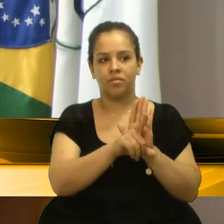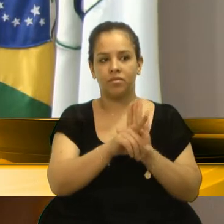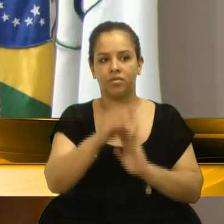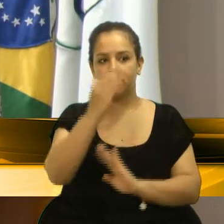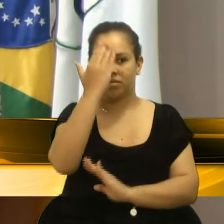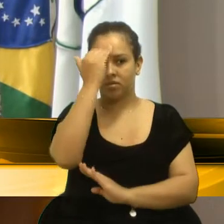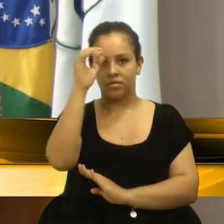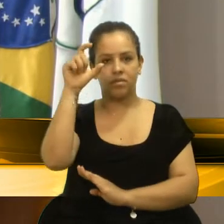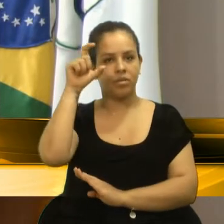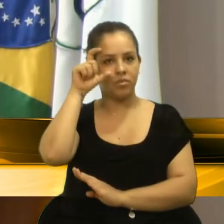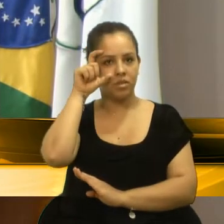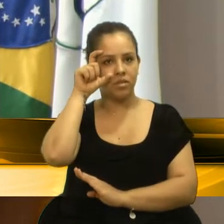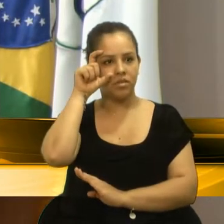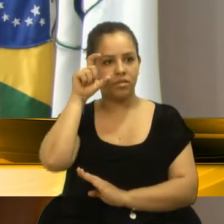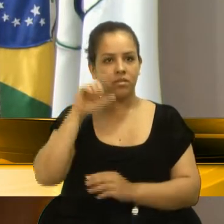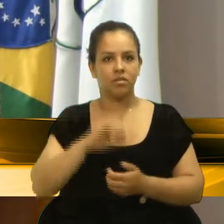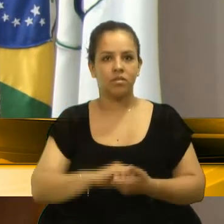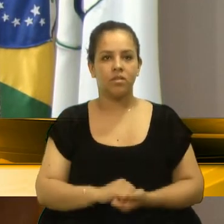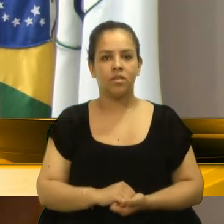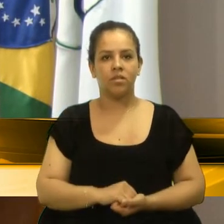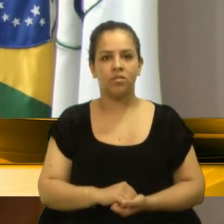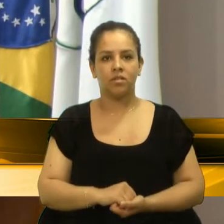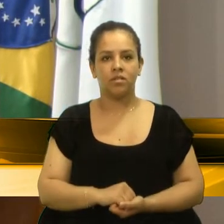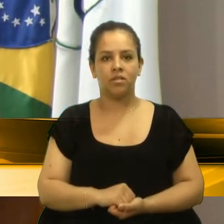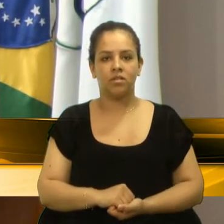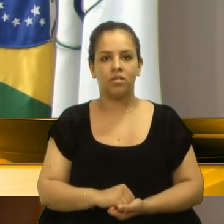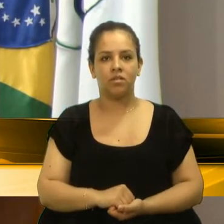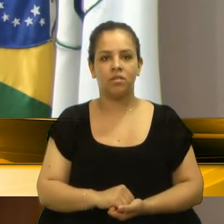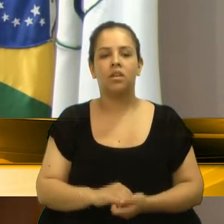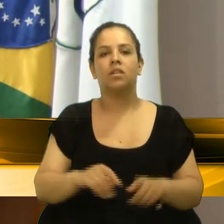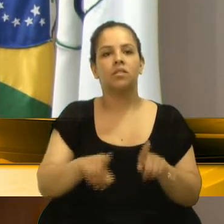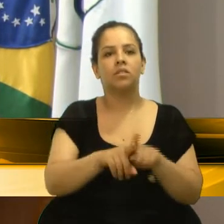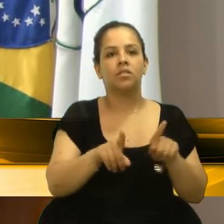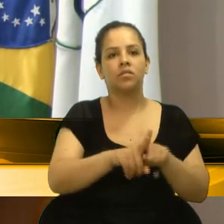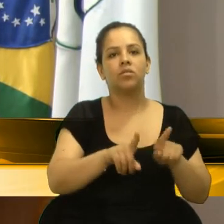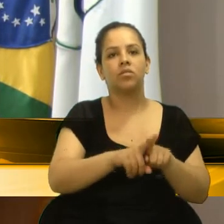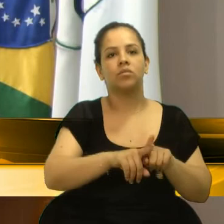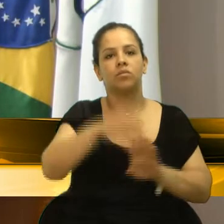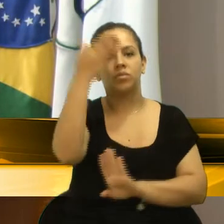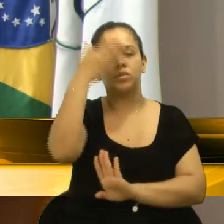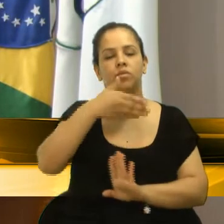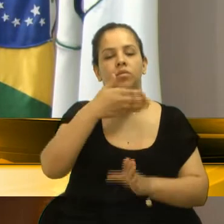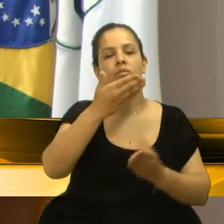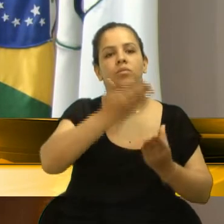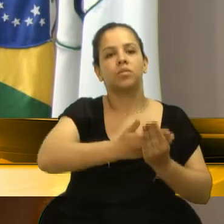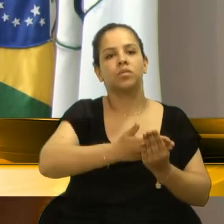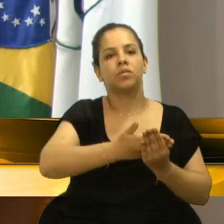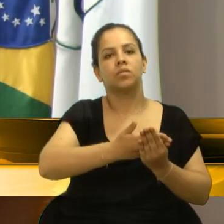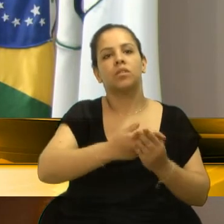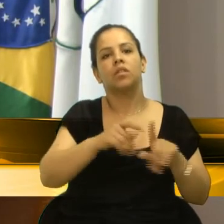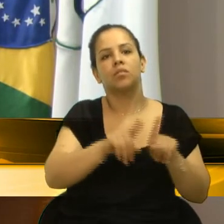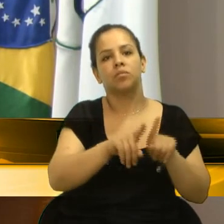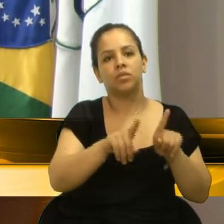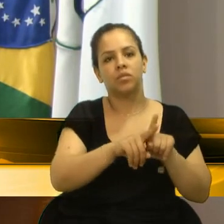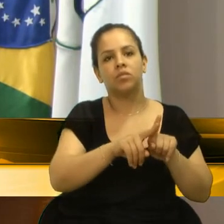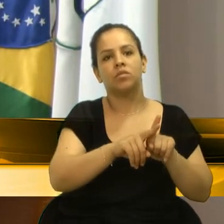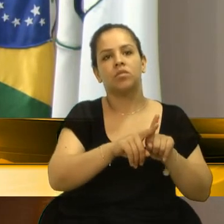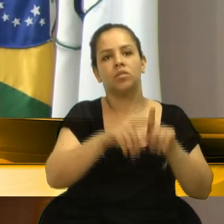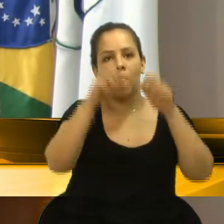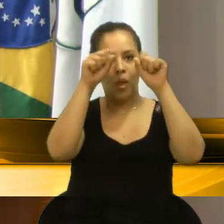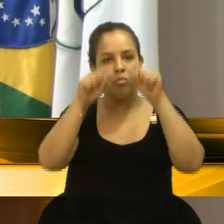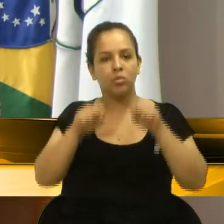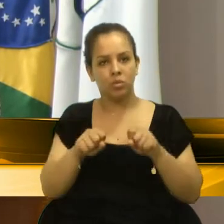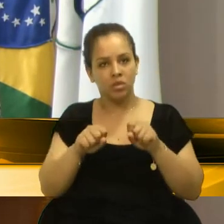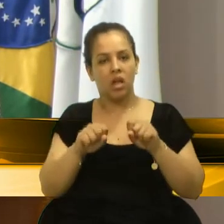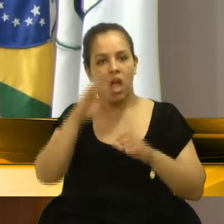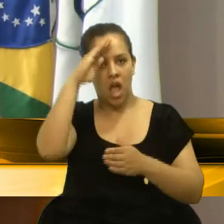comprovado fartamente por provas juntadas ao processo, provas testemunhais e documentais,